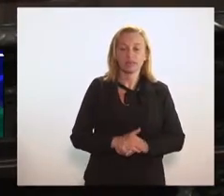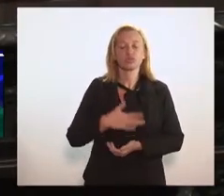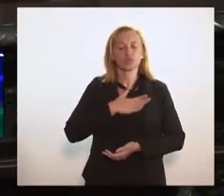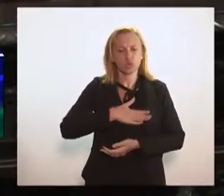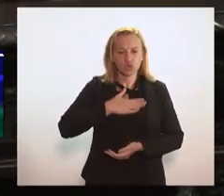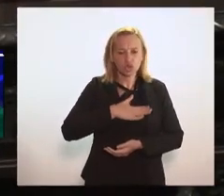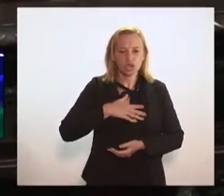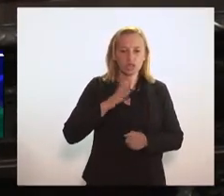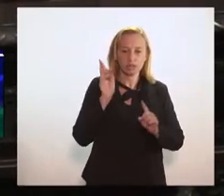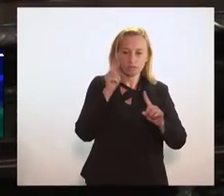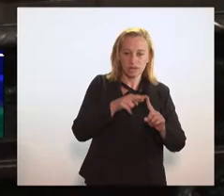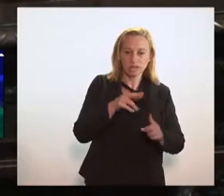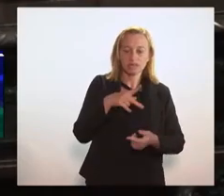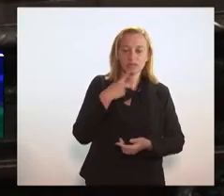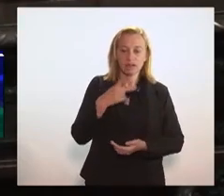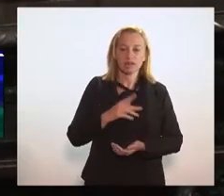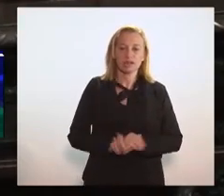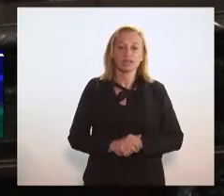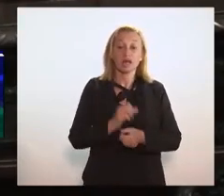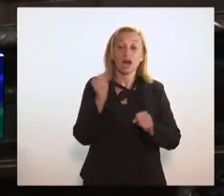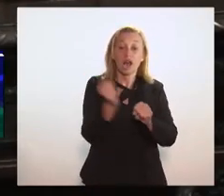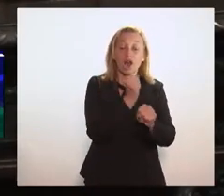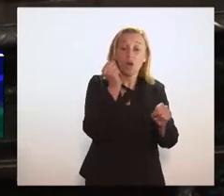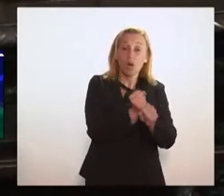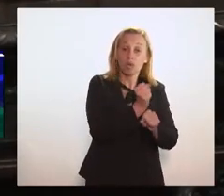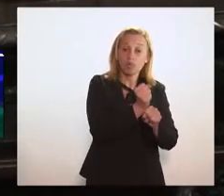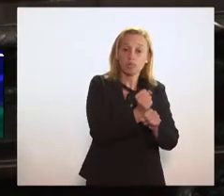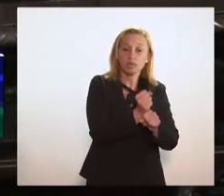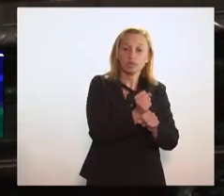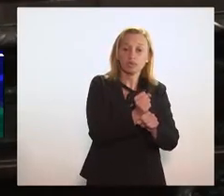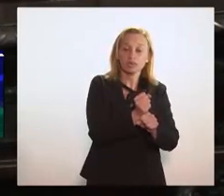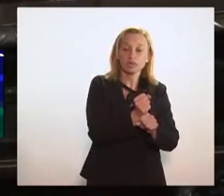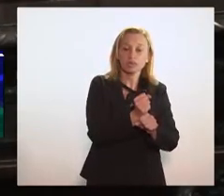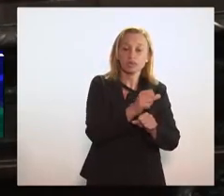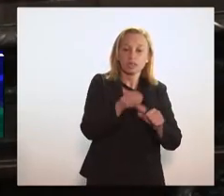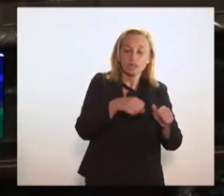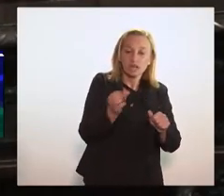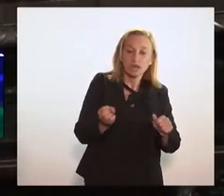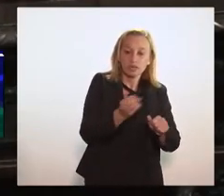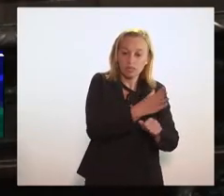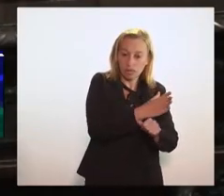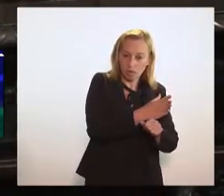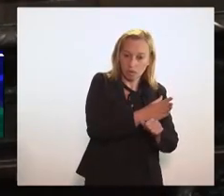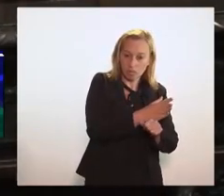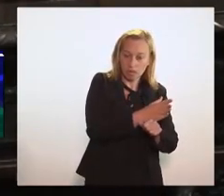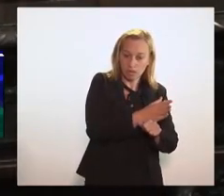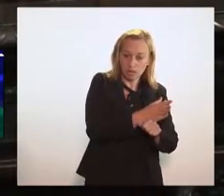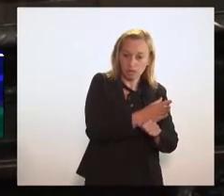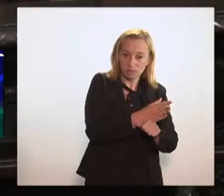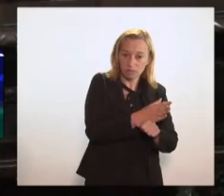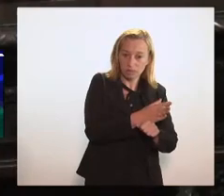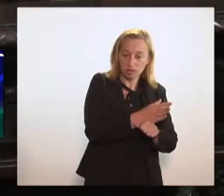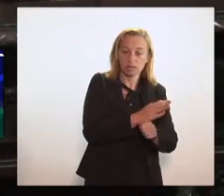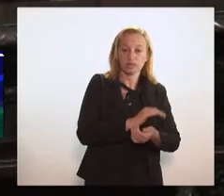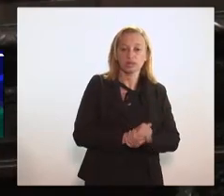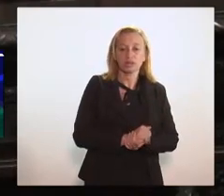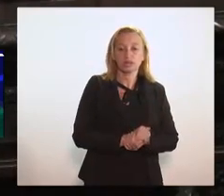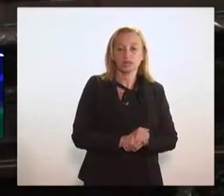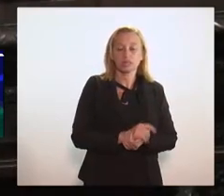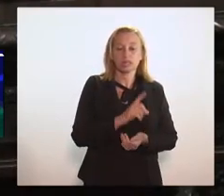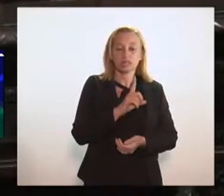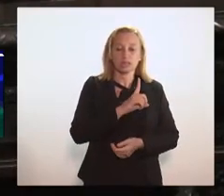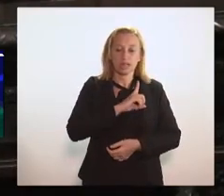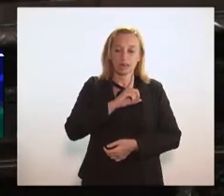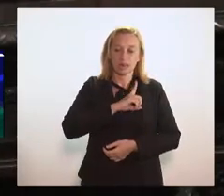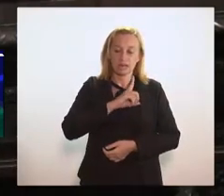fazer referência, é a obra de reforma e adequação da